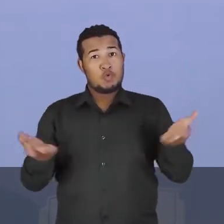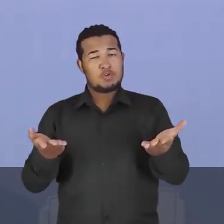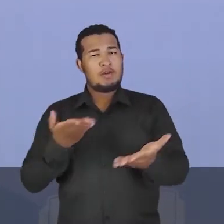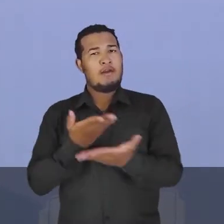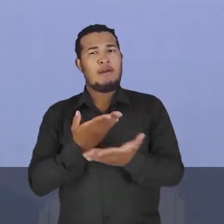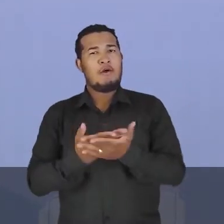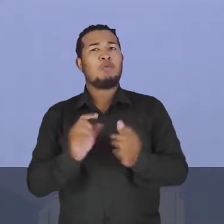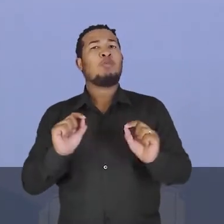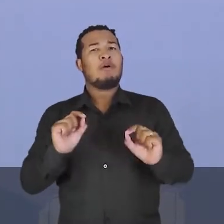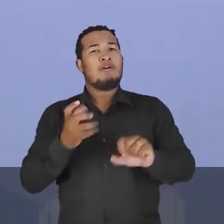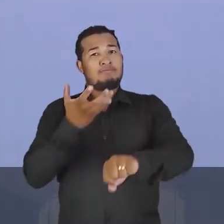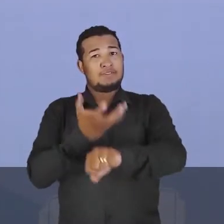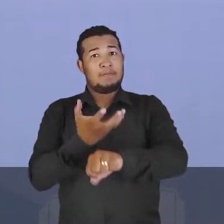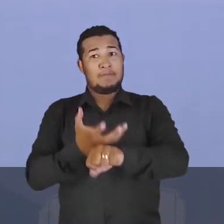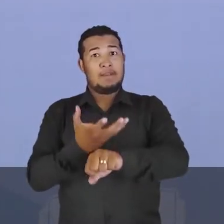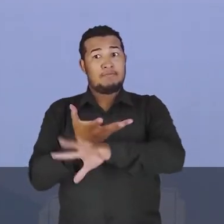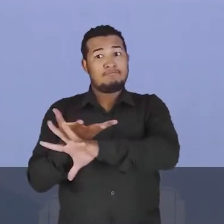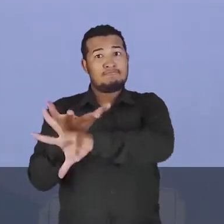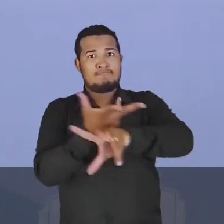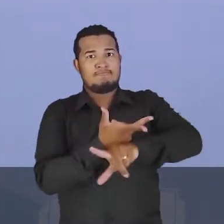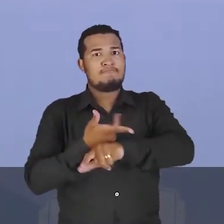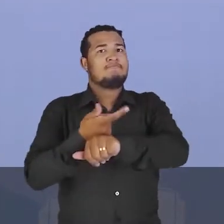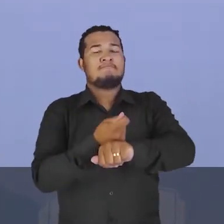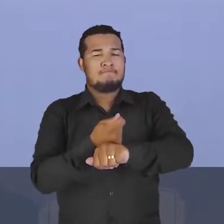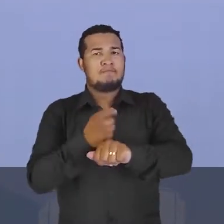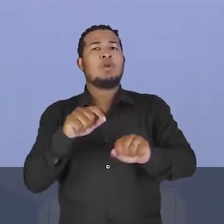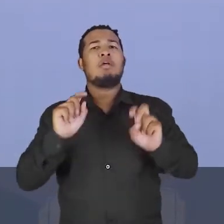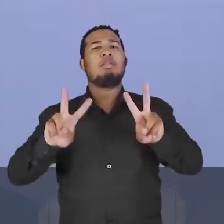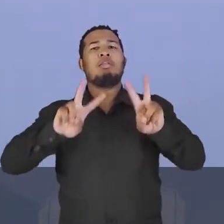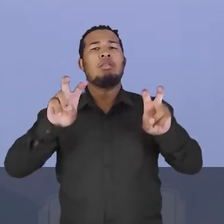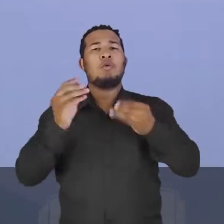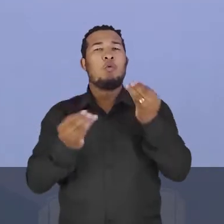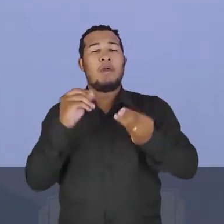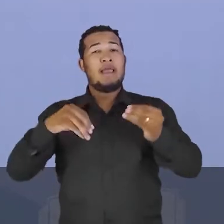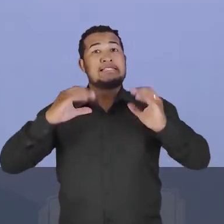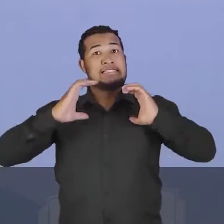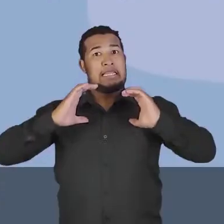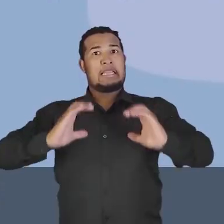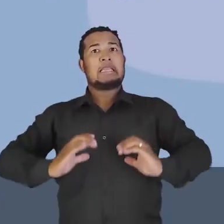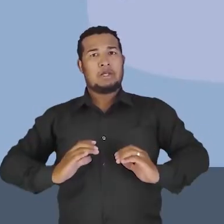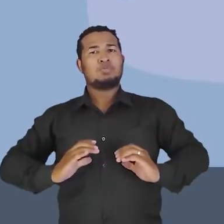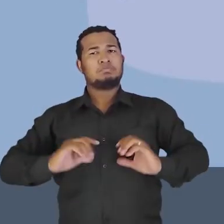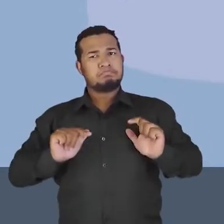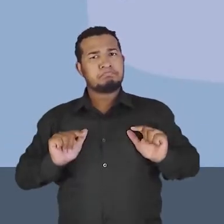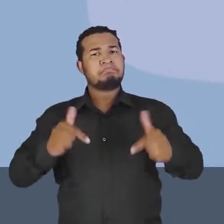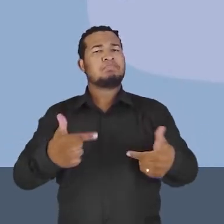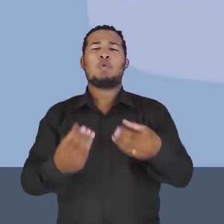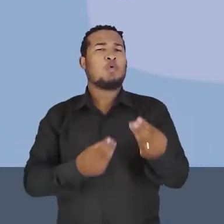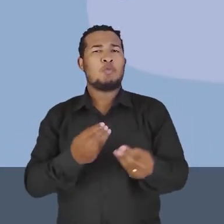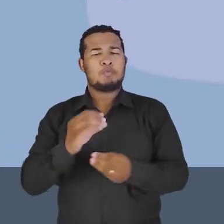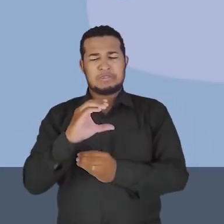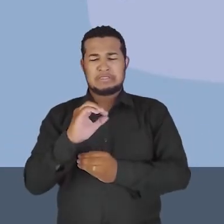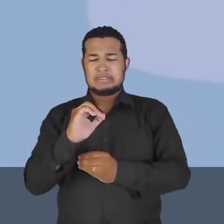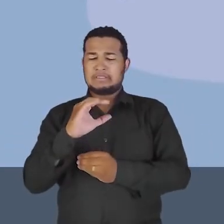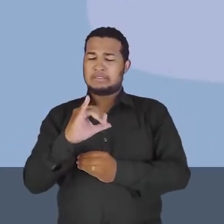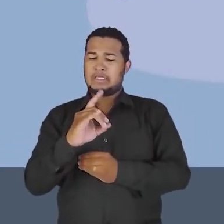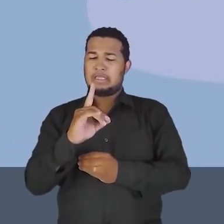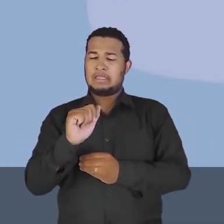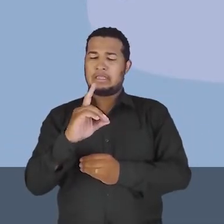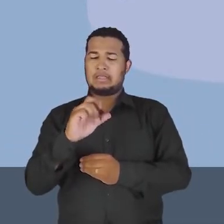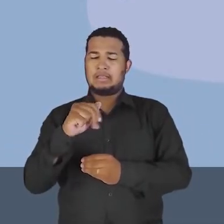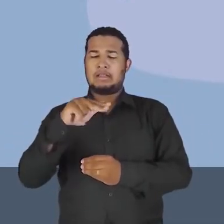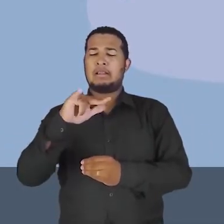temas integradores, o assunto específico de exercício da cidadania. Você sabe o que significa ser cidadão, o